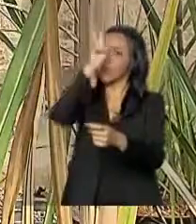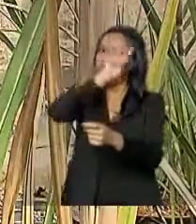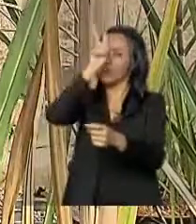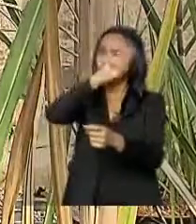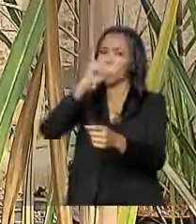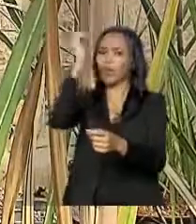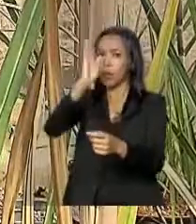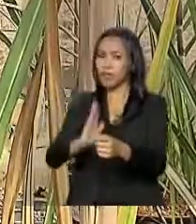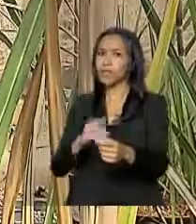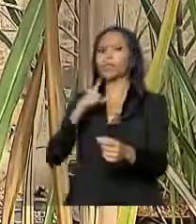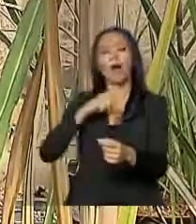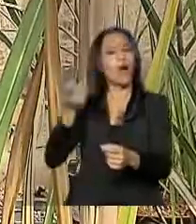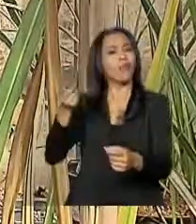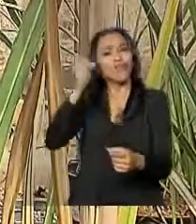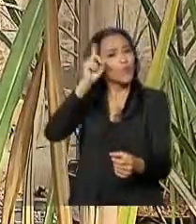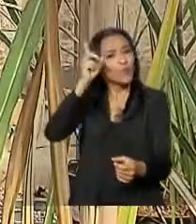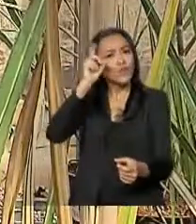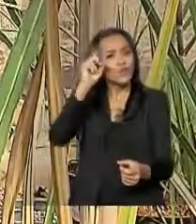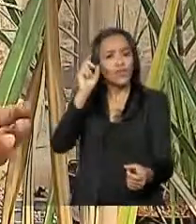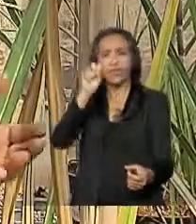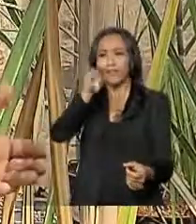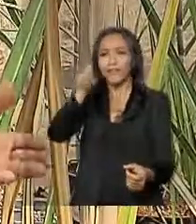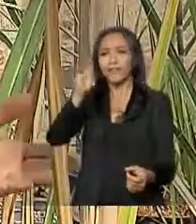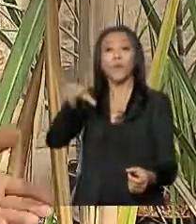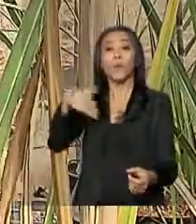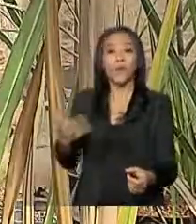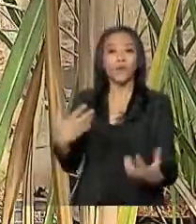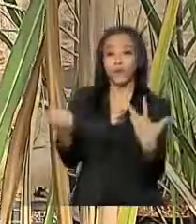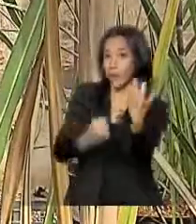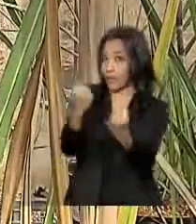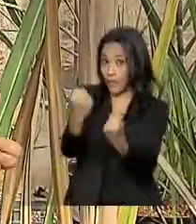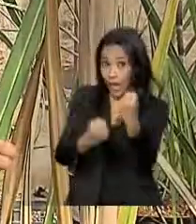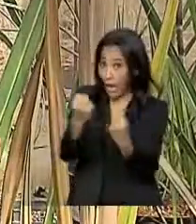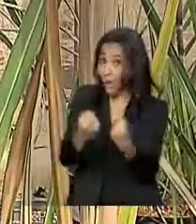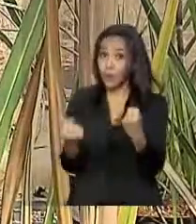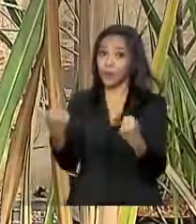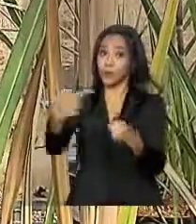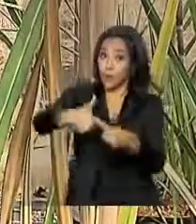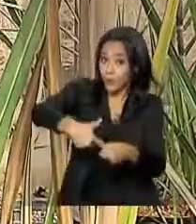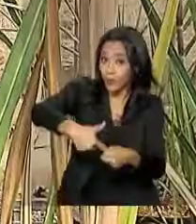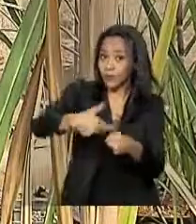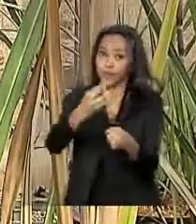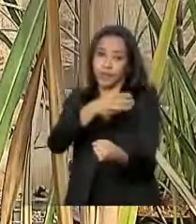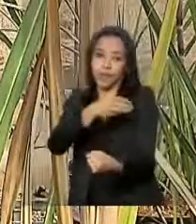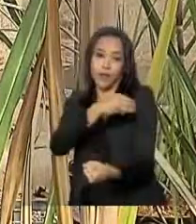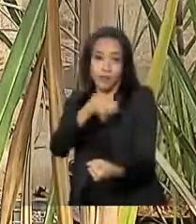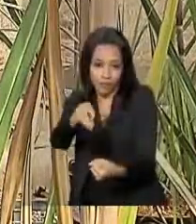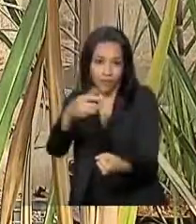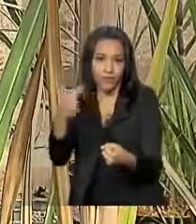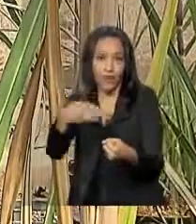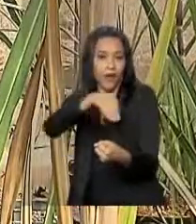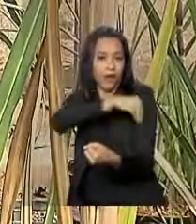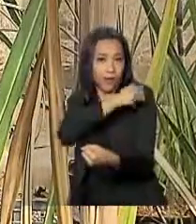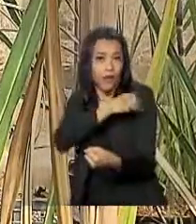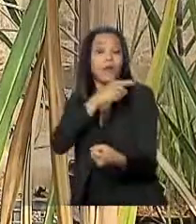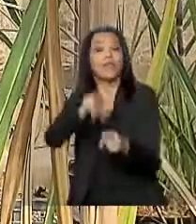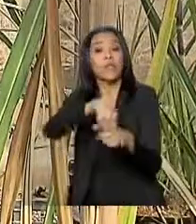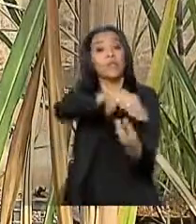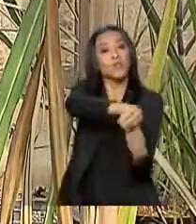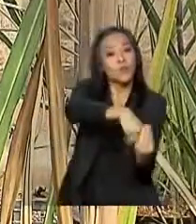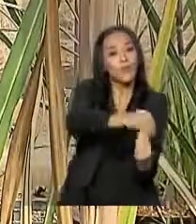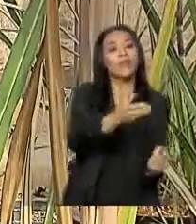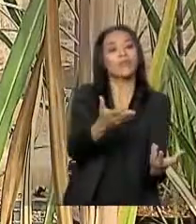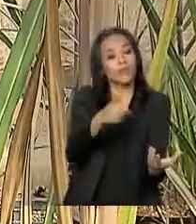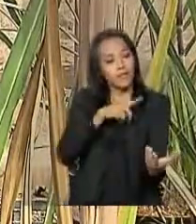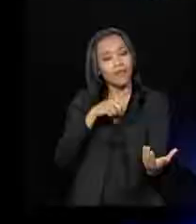no cotidiano da maioria dos brasileiros, quando andam nos seus carros movidos a etanol ou a gasolina, cuja composição também